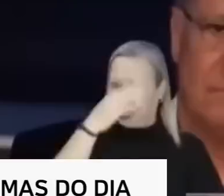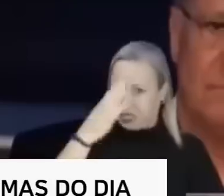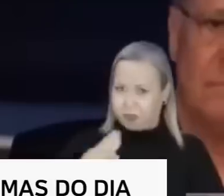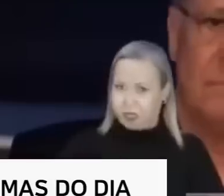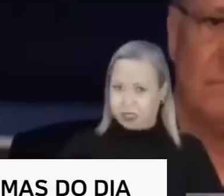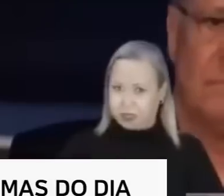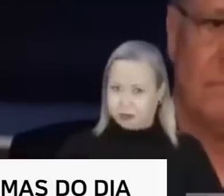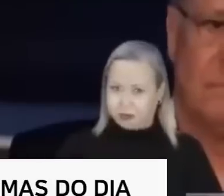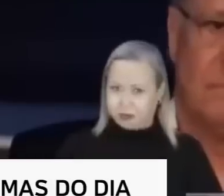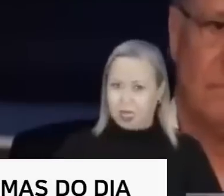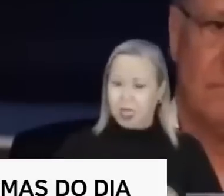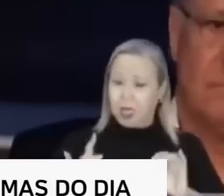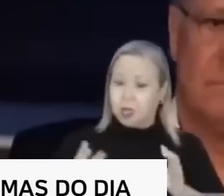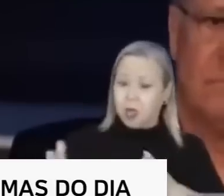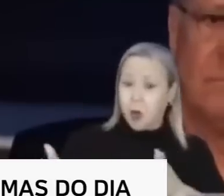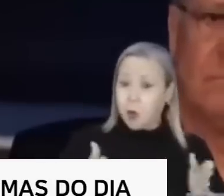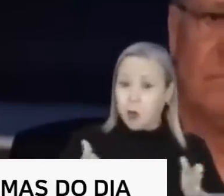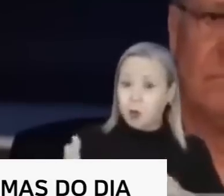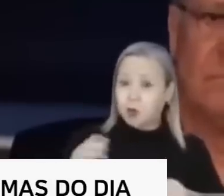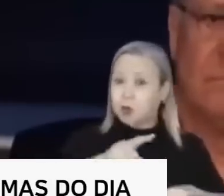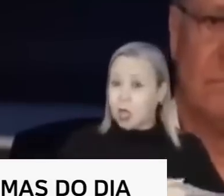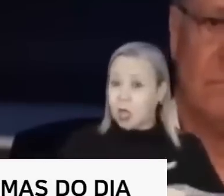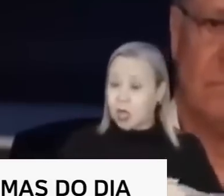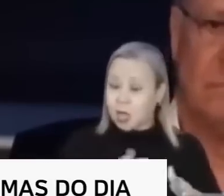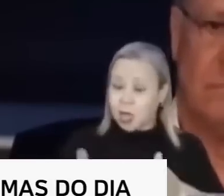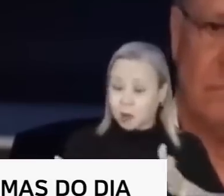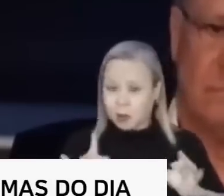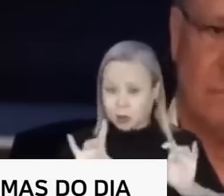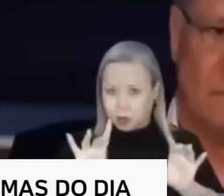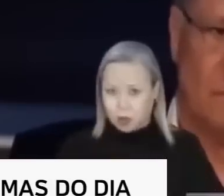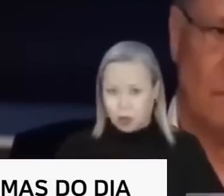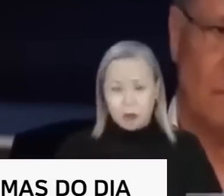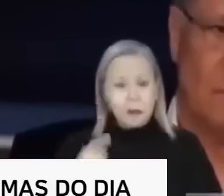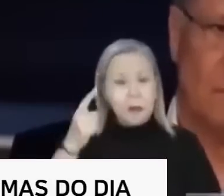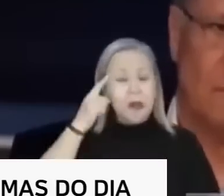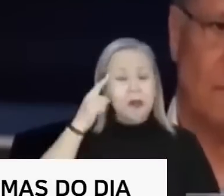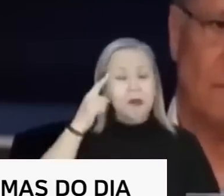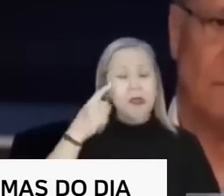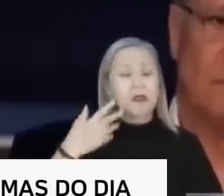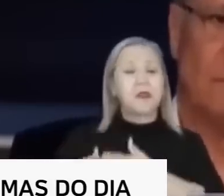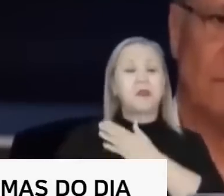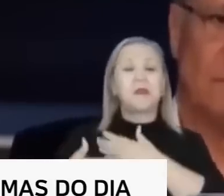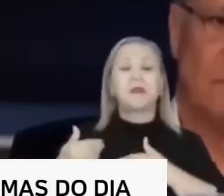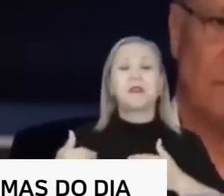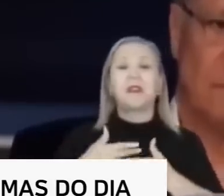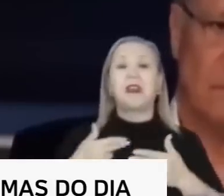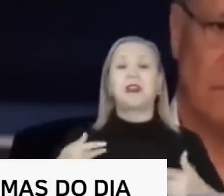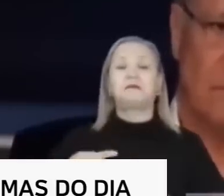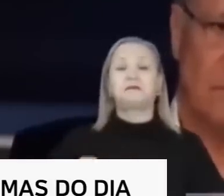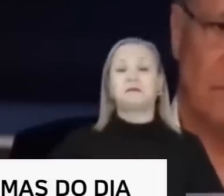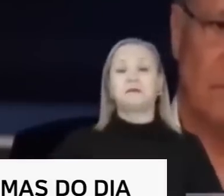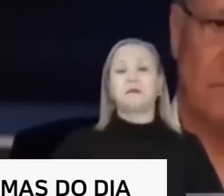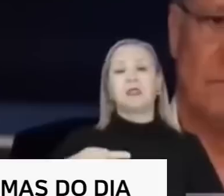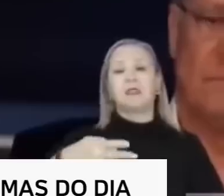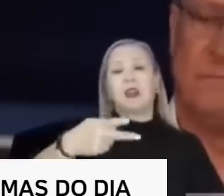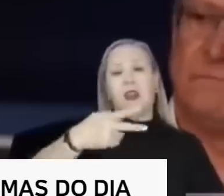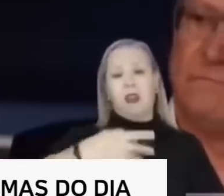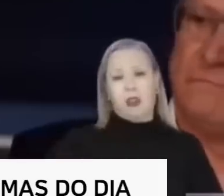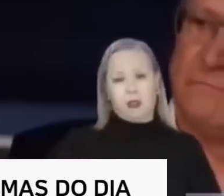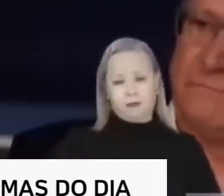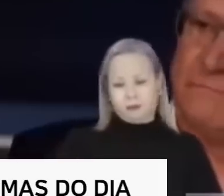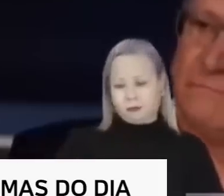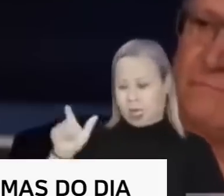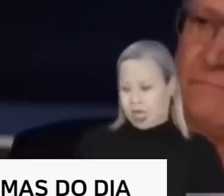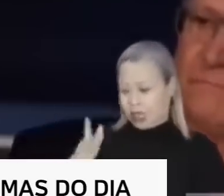Apenas temporariamente. Mas ele pensou que era uma coisa eterna. Esse cidadão